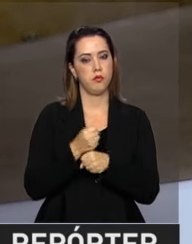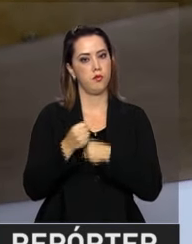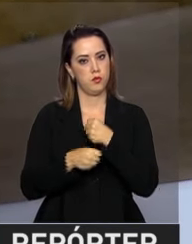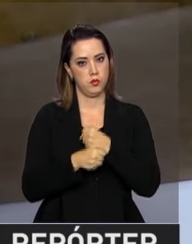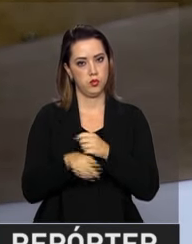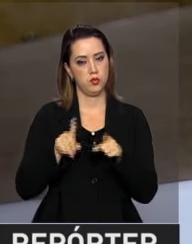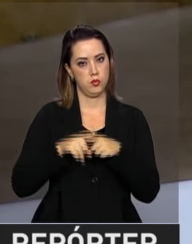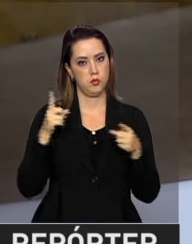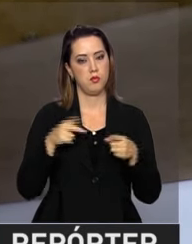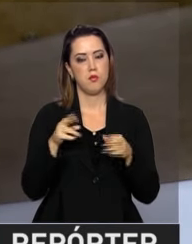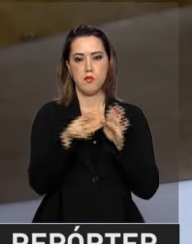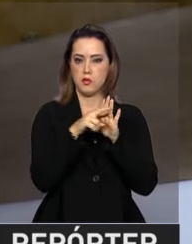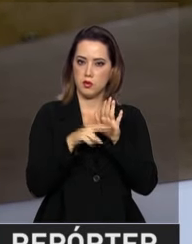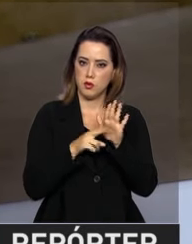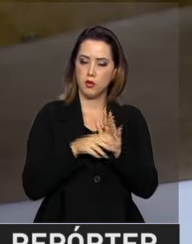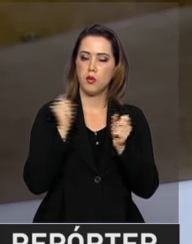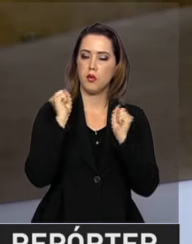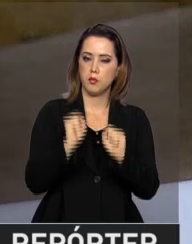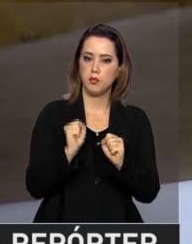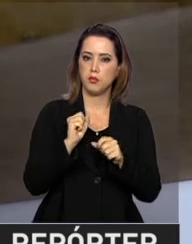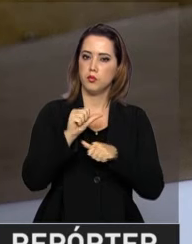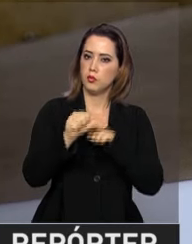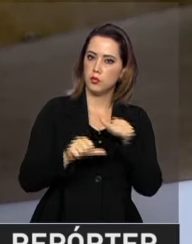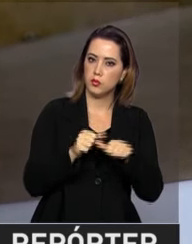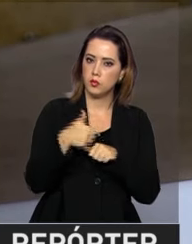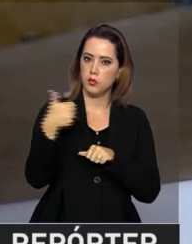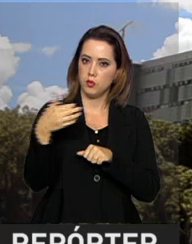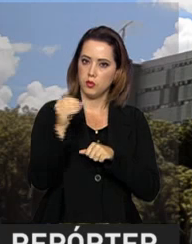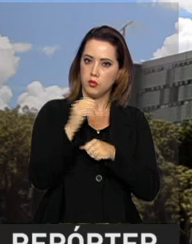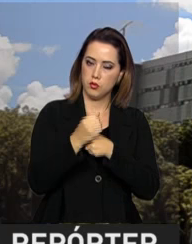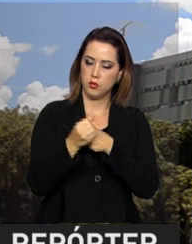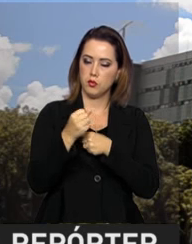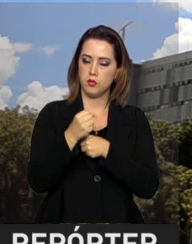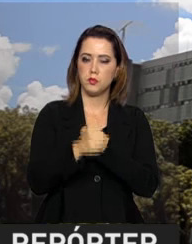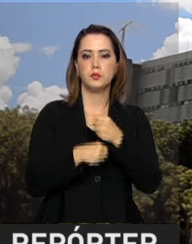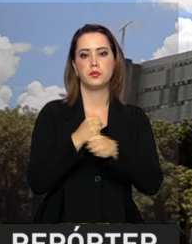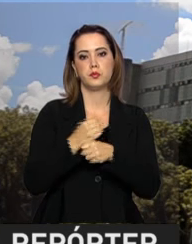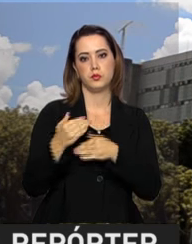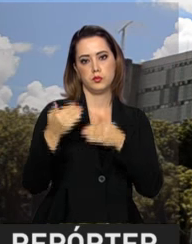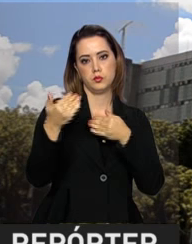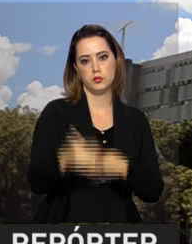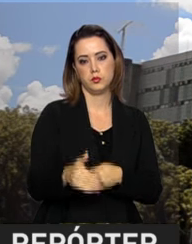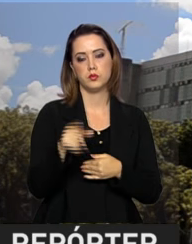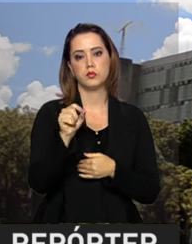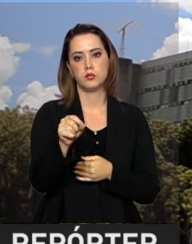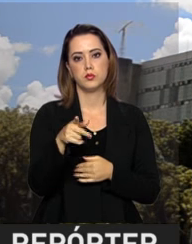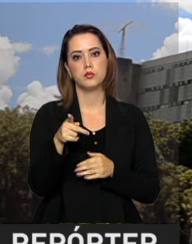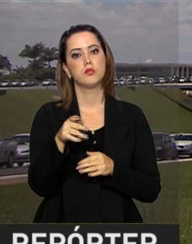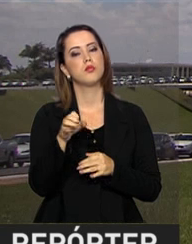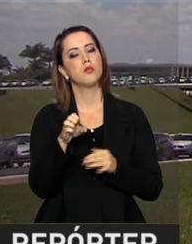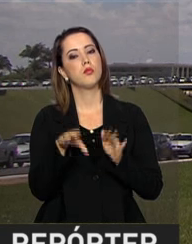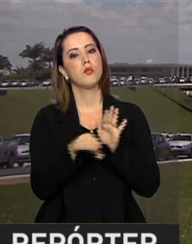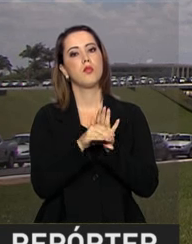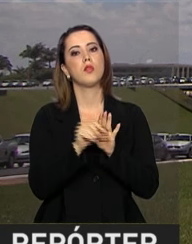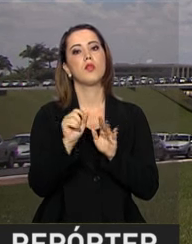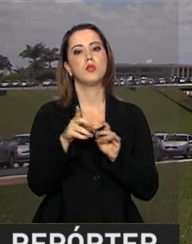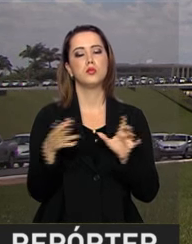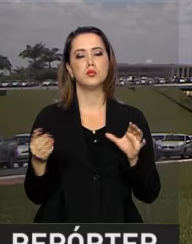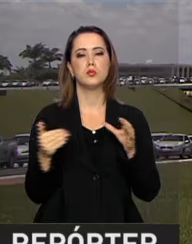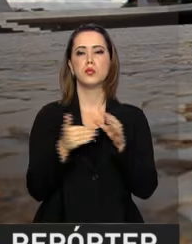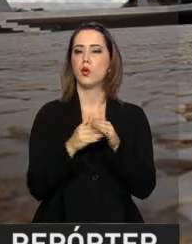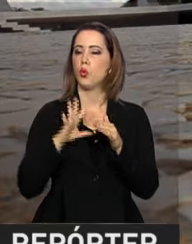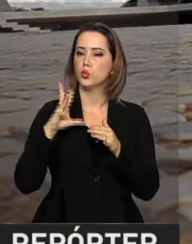regra pode ser reavaliada a partir do décimo ano. A PEC inclui os gastos totais da União e dos